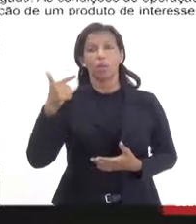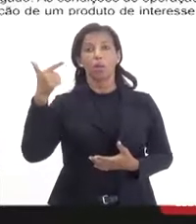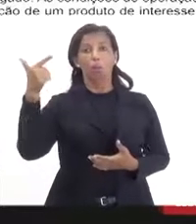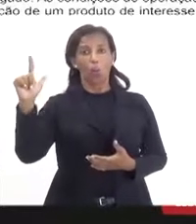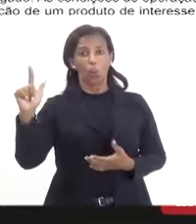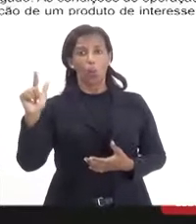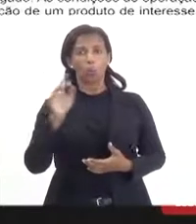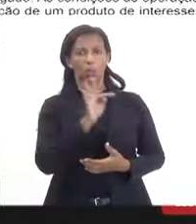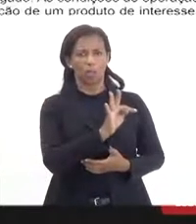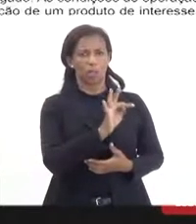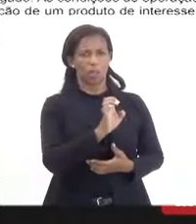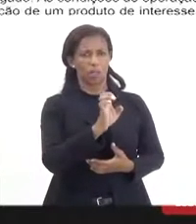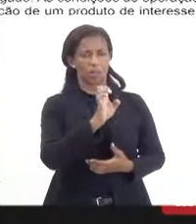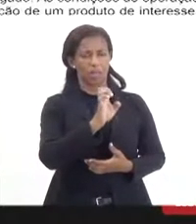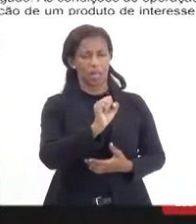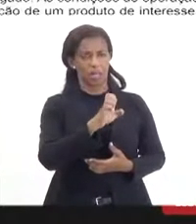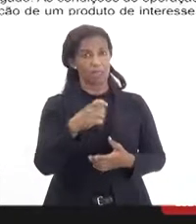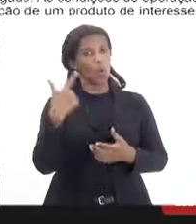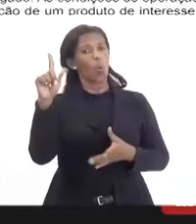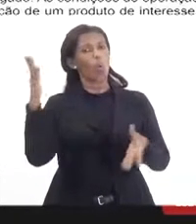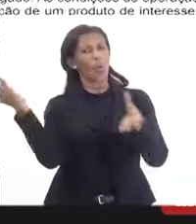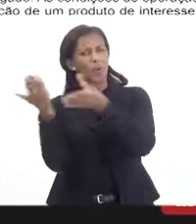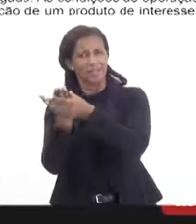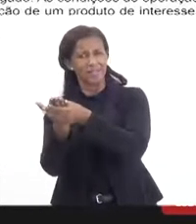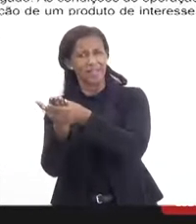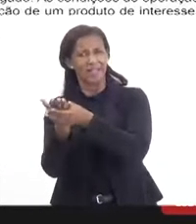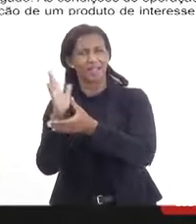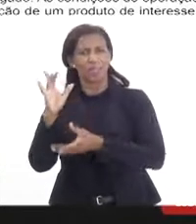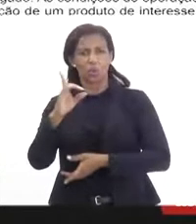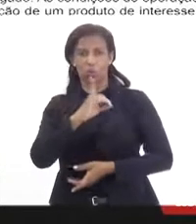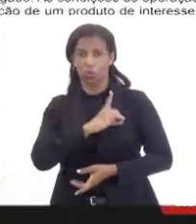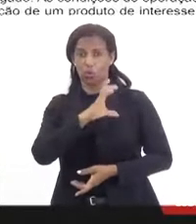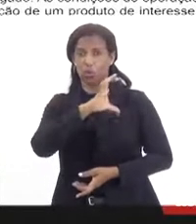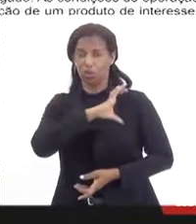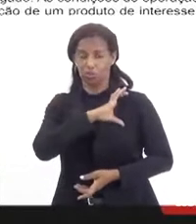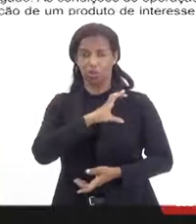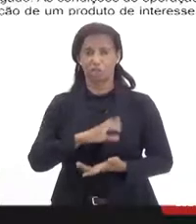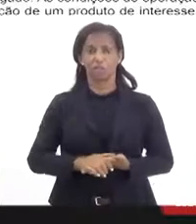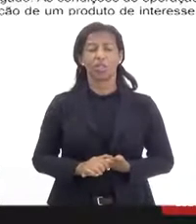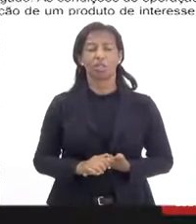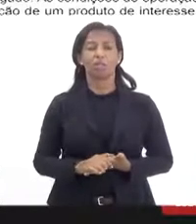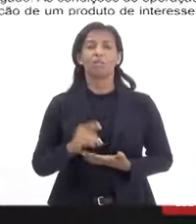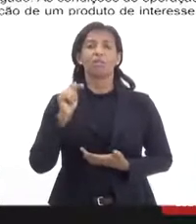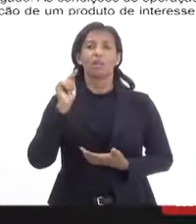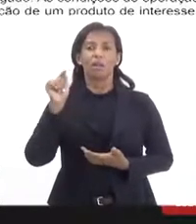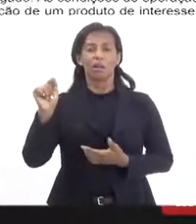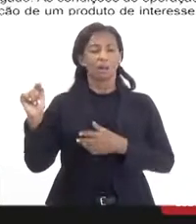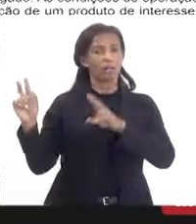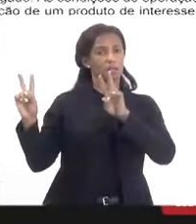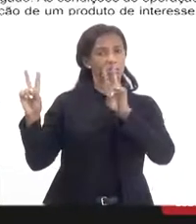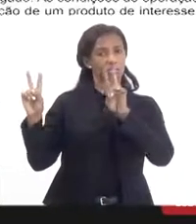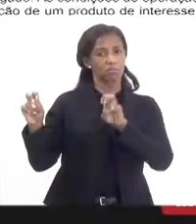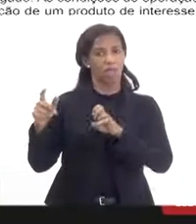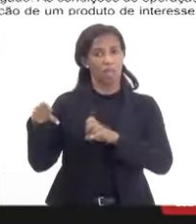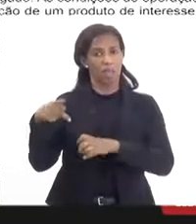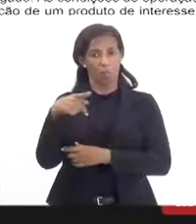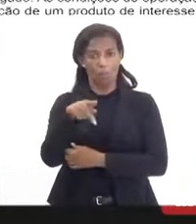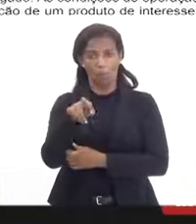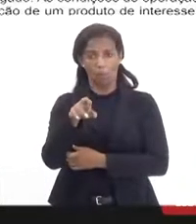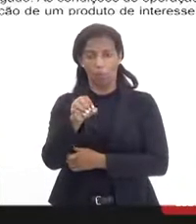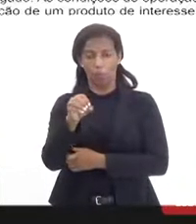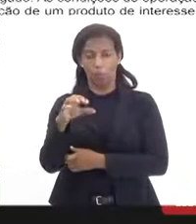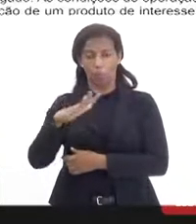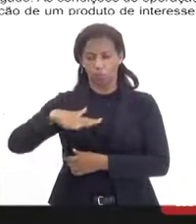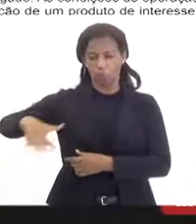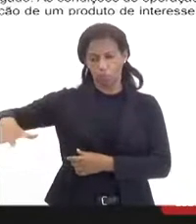tese também, outros dois processos, processos que correm em Duque de Caxias. No caso aqui, era um produto utilizado em